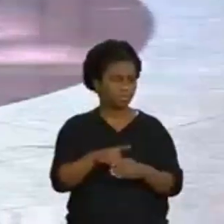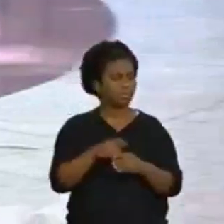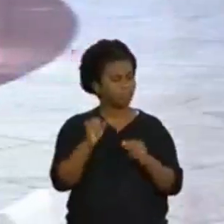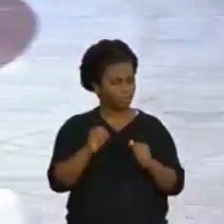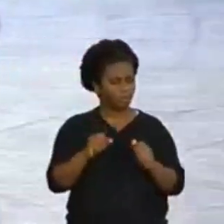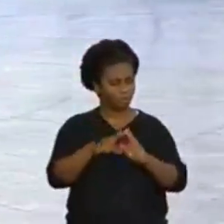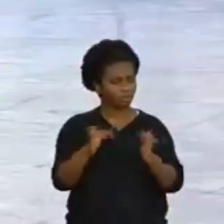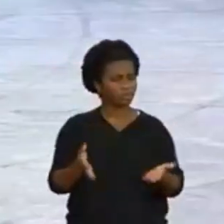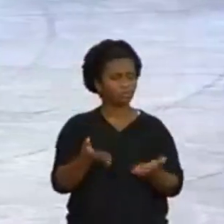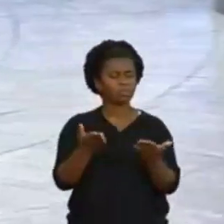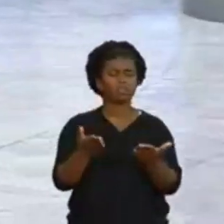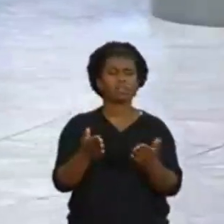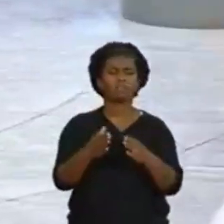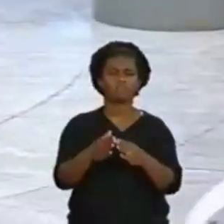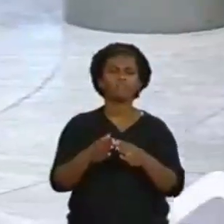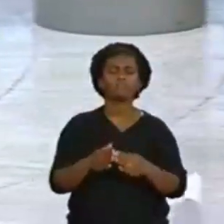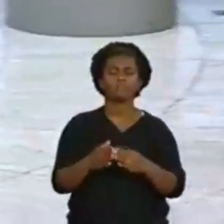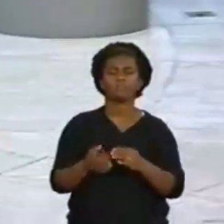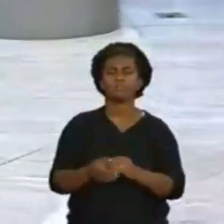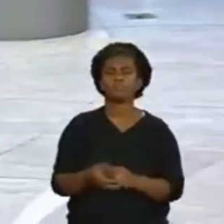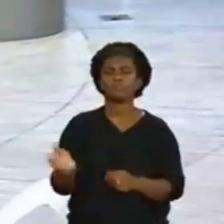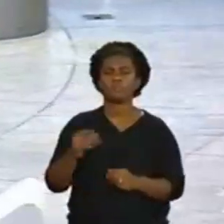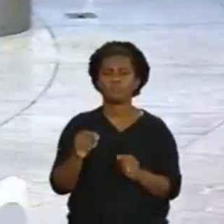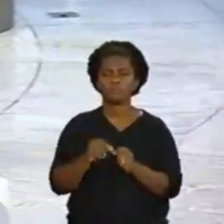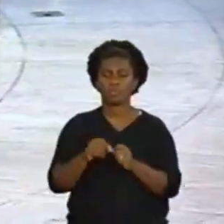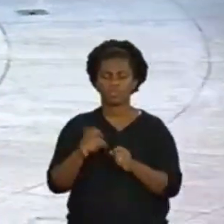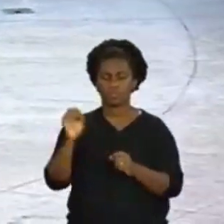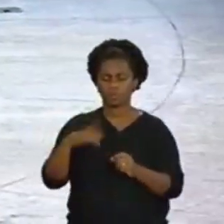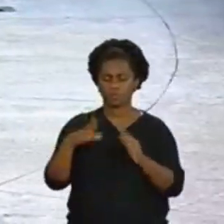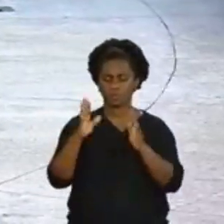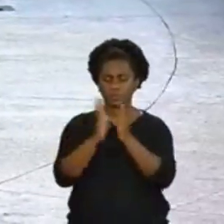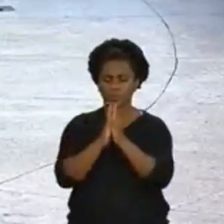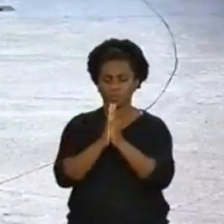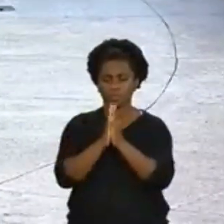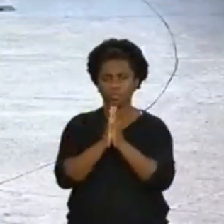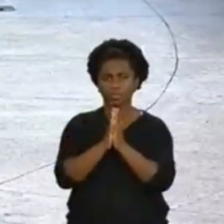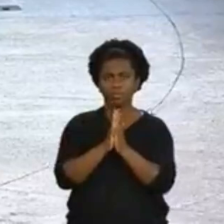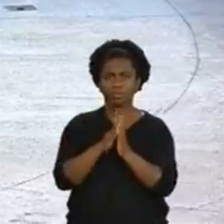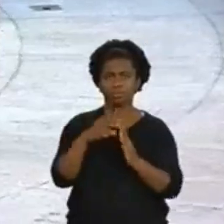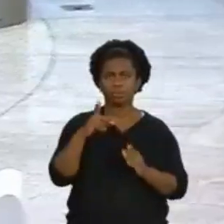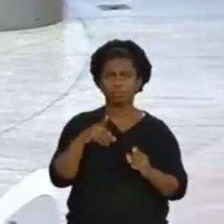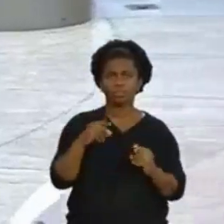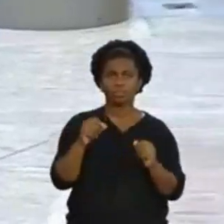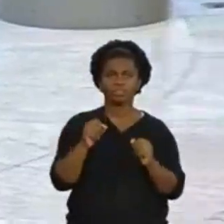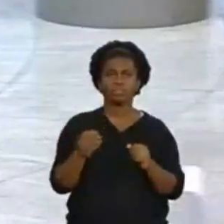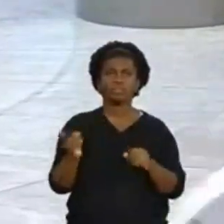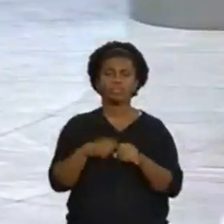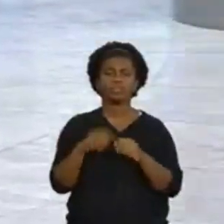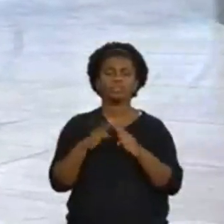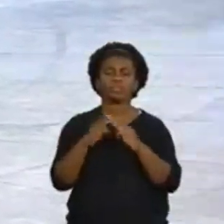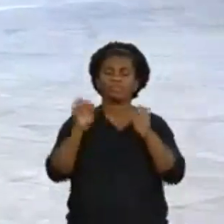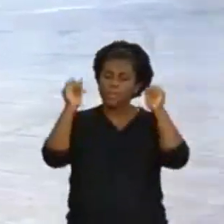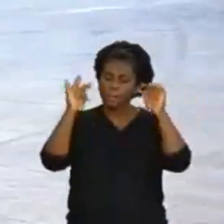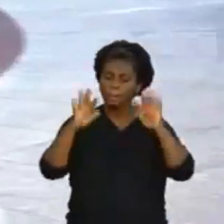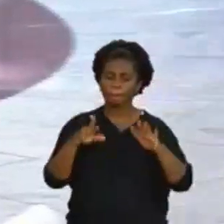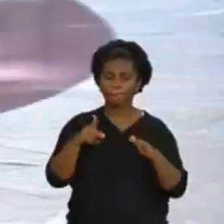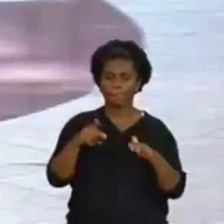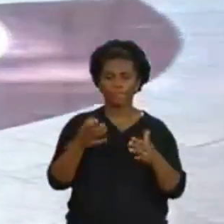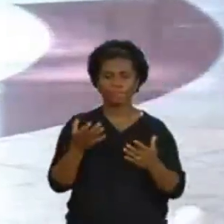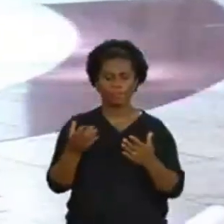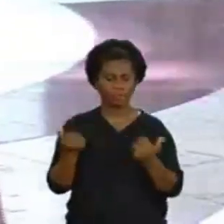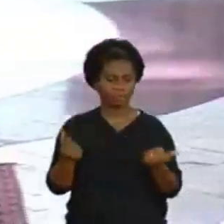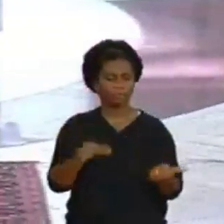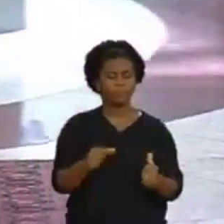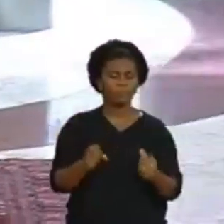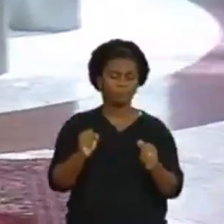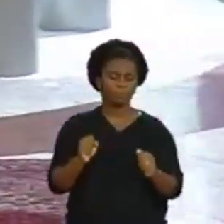altar aqui. Isso. Vamos fazer a última oração para você ir para casa abençoado. Quem não se batizou, quando